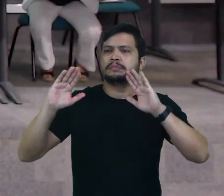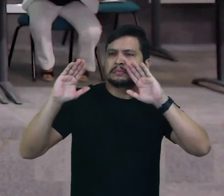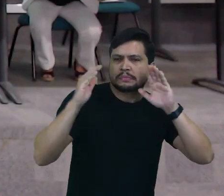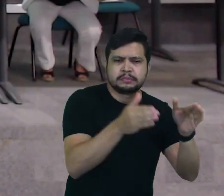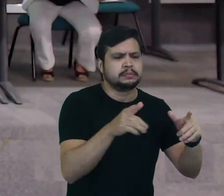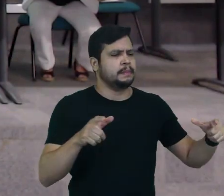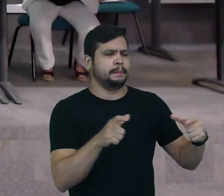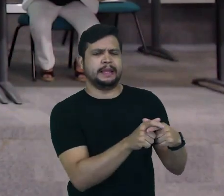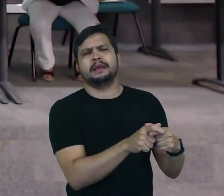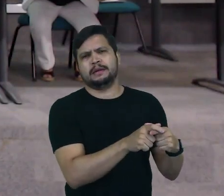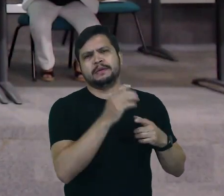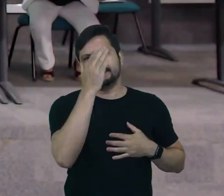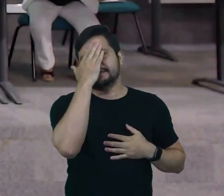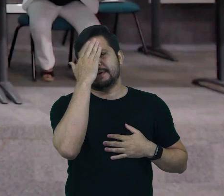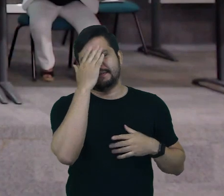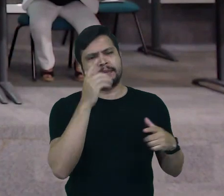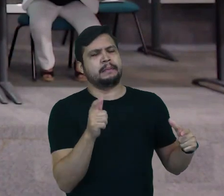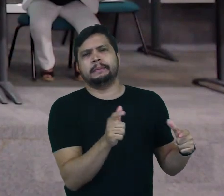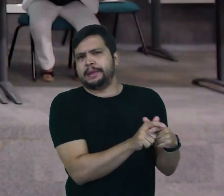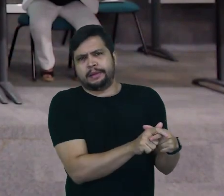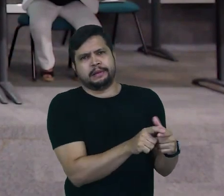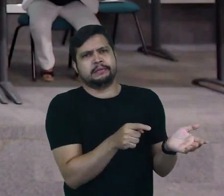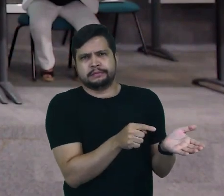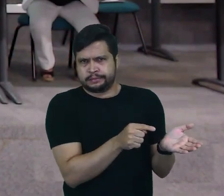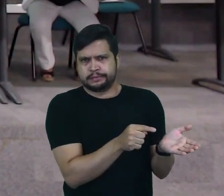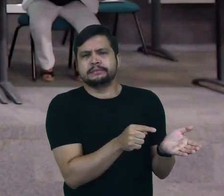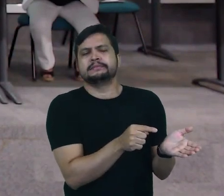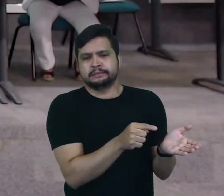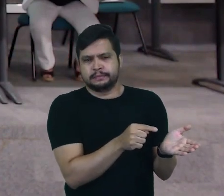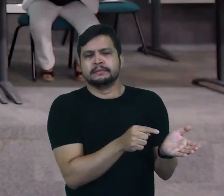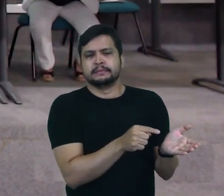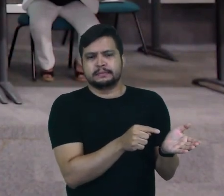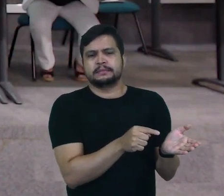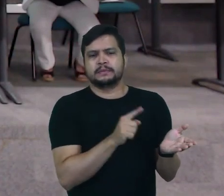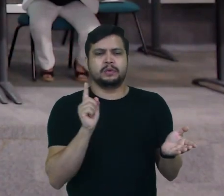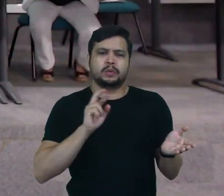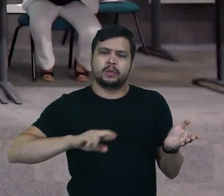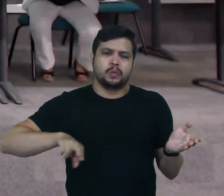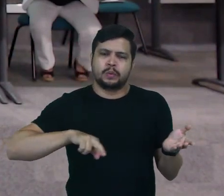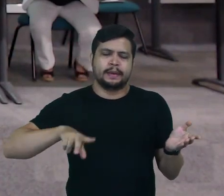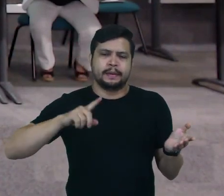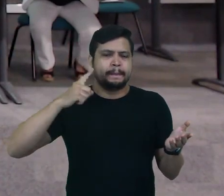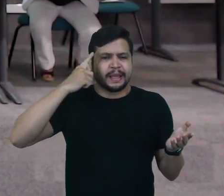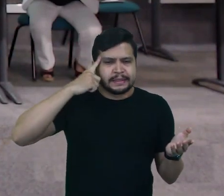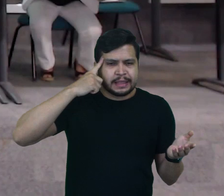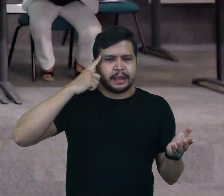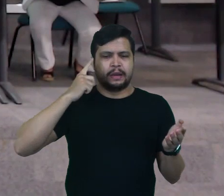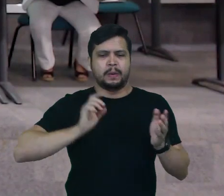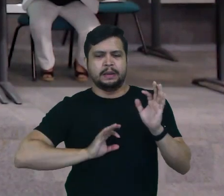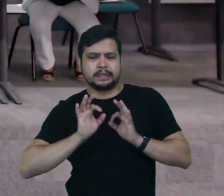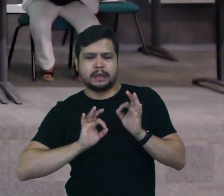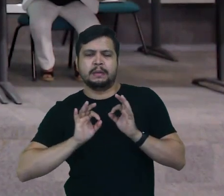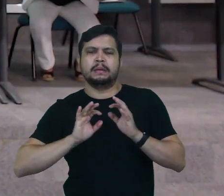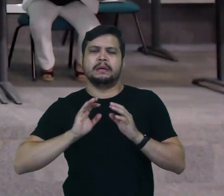público, que é pequeno ainda, né? A gente sabe que é um nicho restrito. A gente não consegue pensar